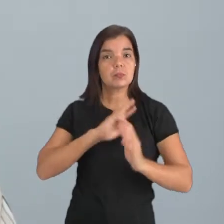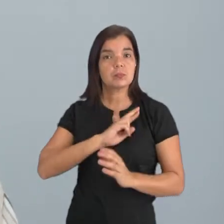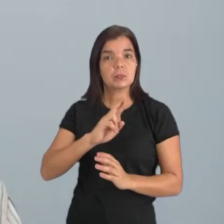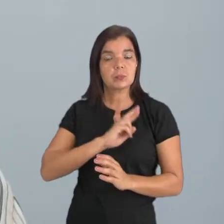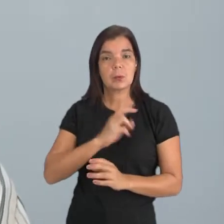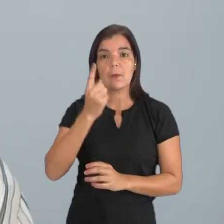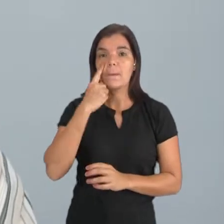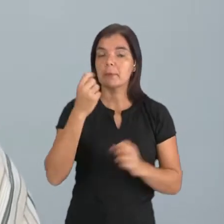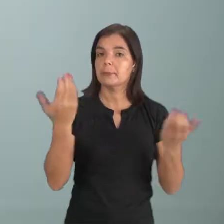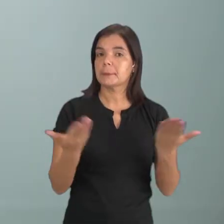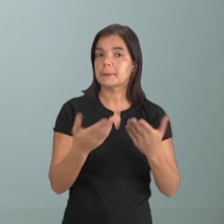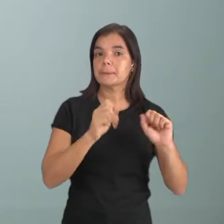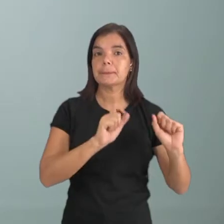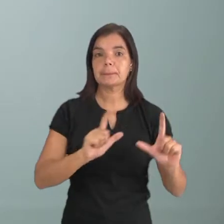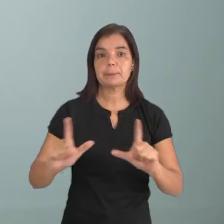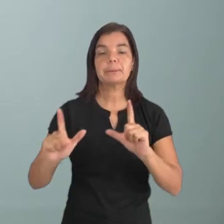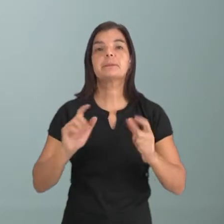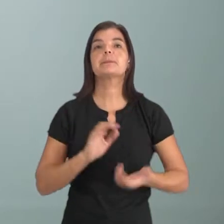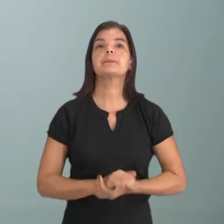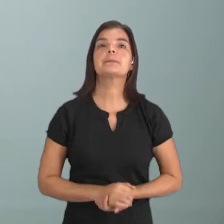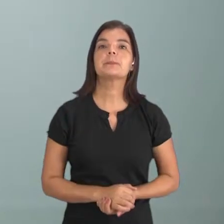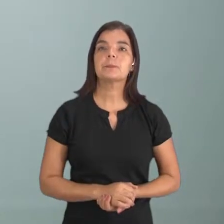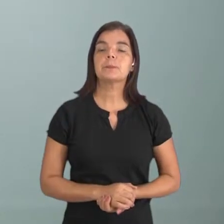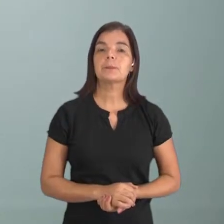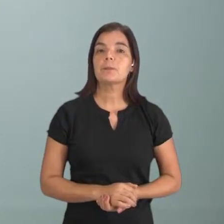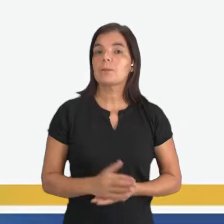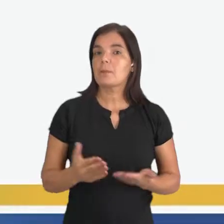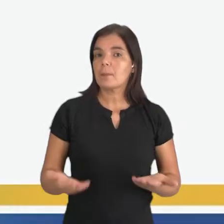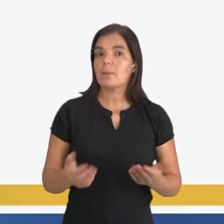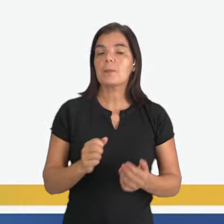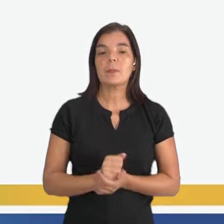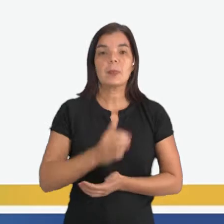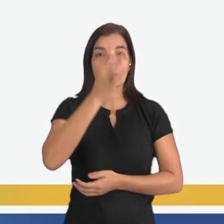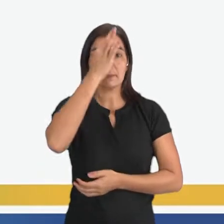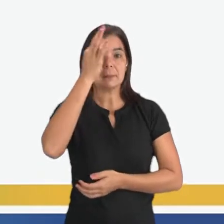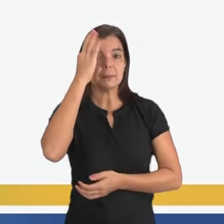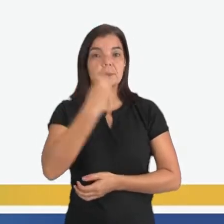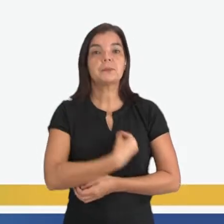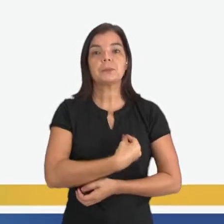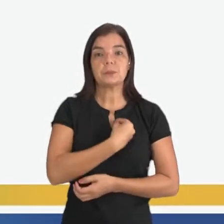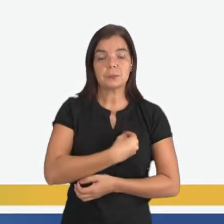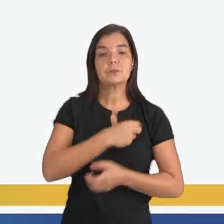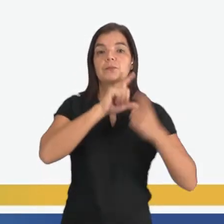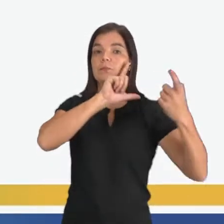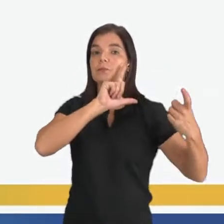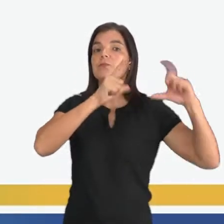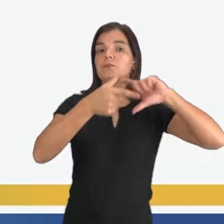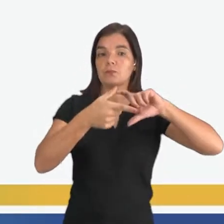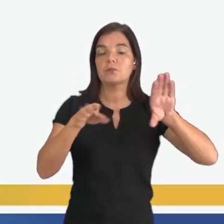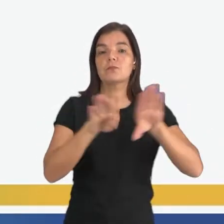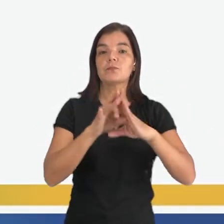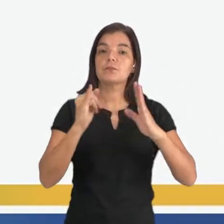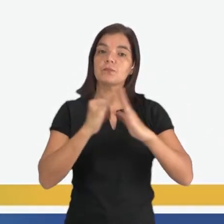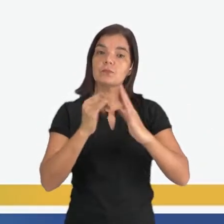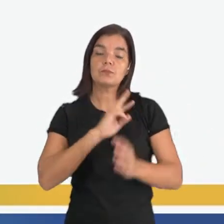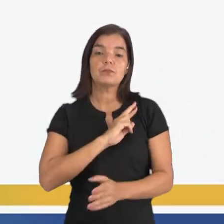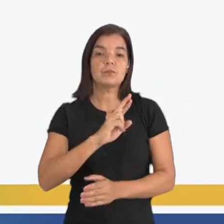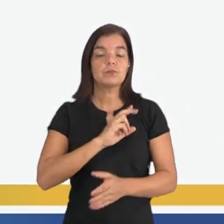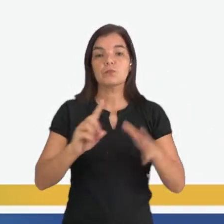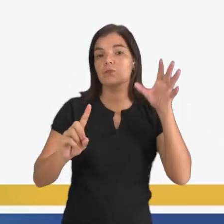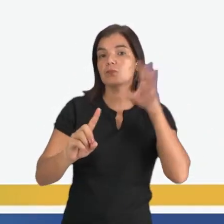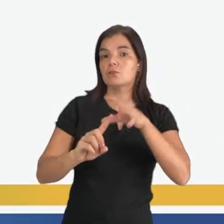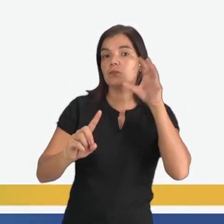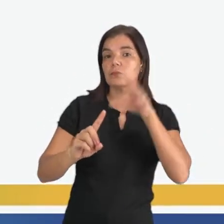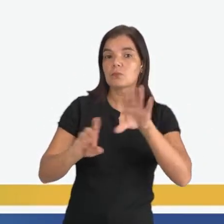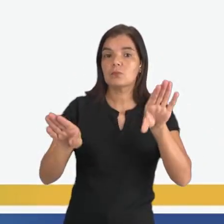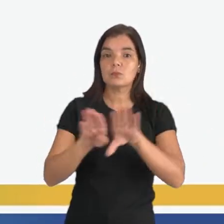religiosas? Vamos estar vendo agora, tá? Então, filosofia de vida, tradições, instituições religiosas, a influência nos